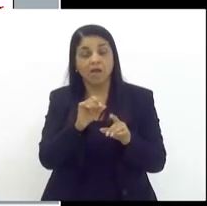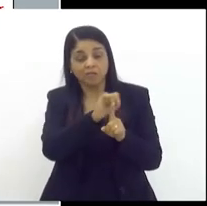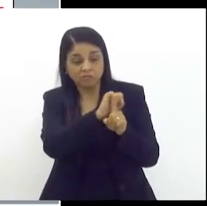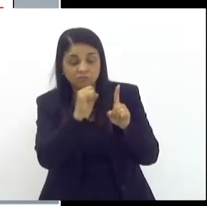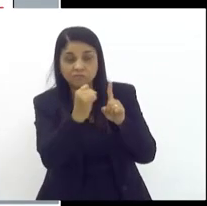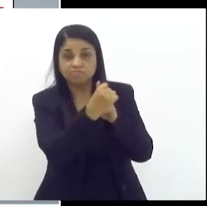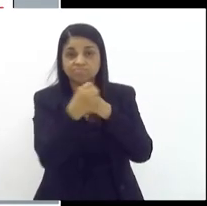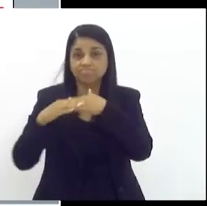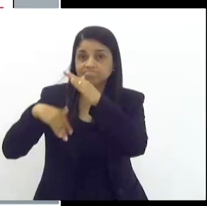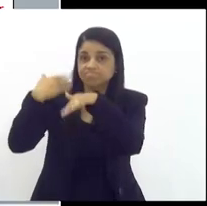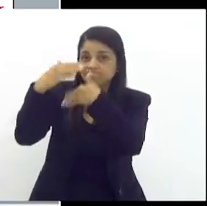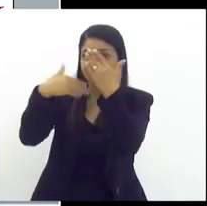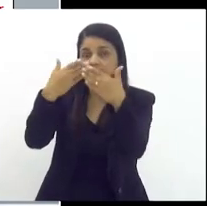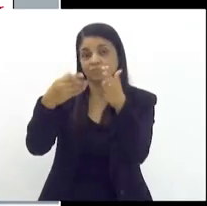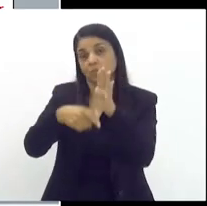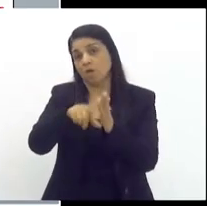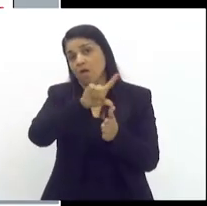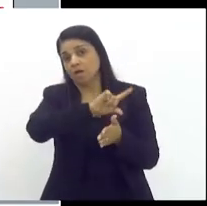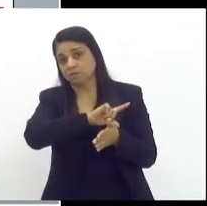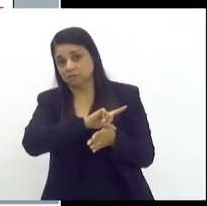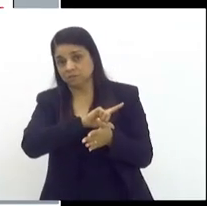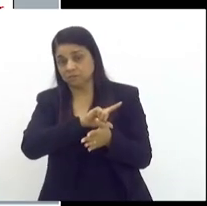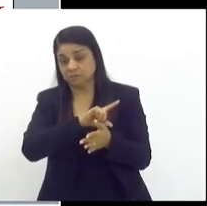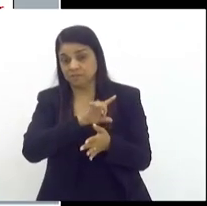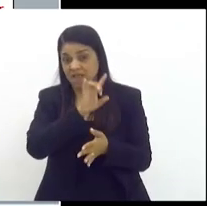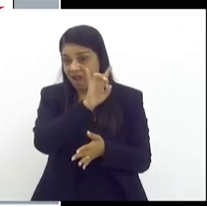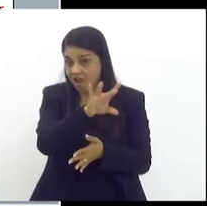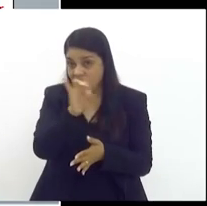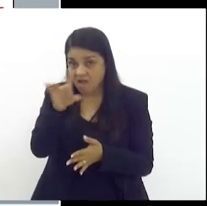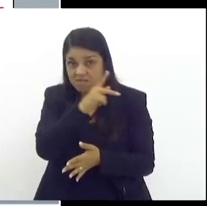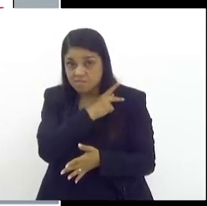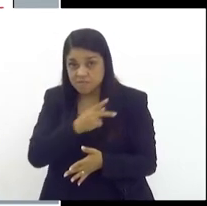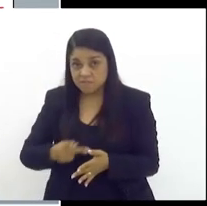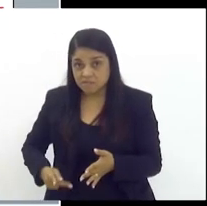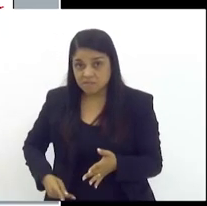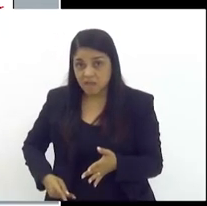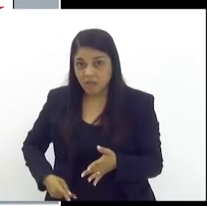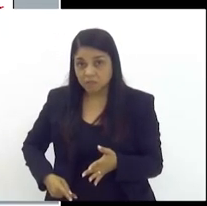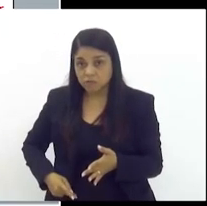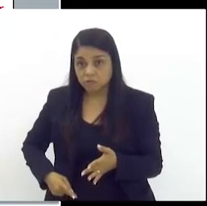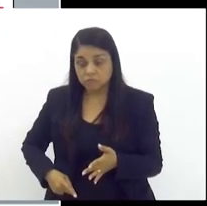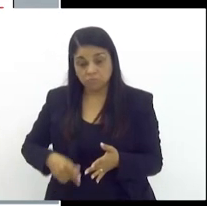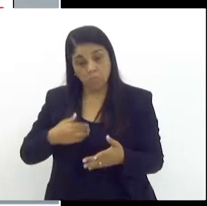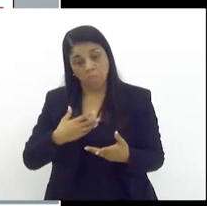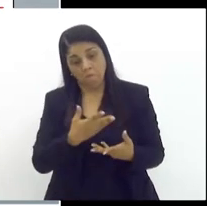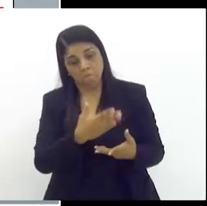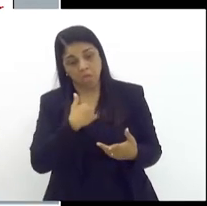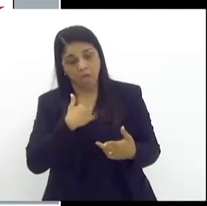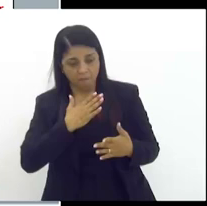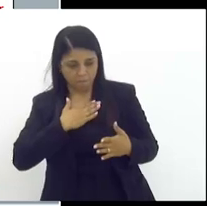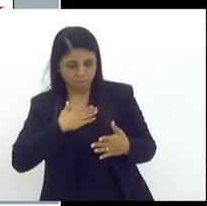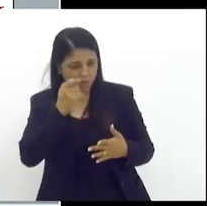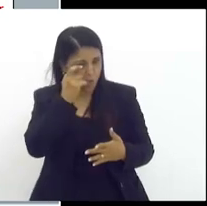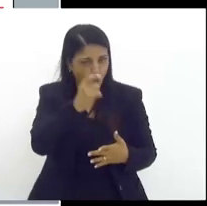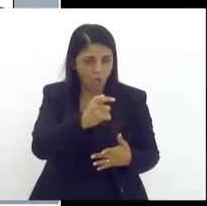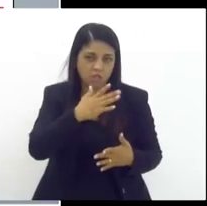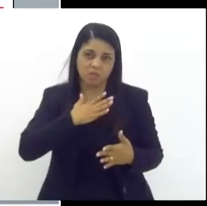um presidente que tiver de plantão toca o barco para o lado que quiser